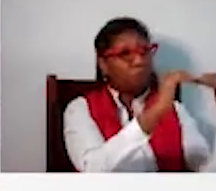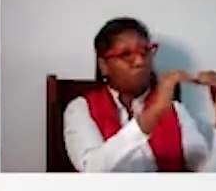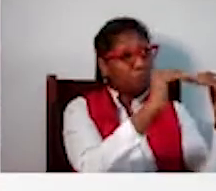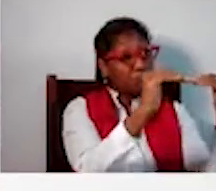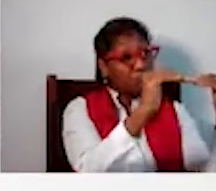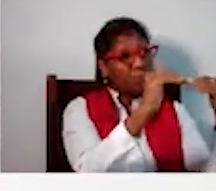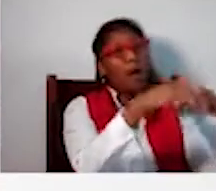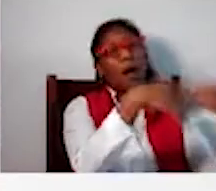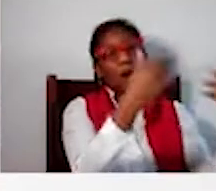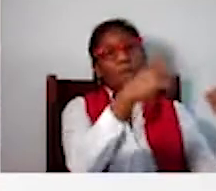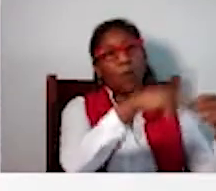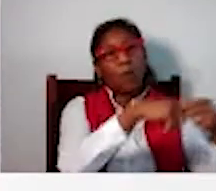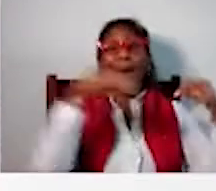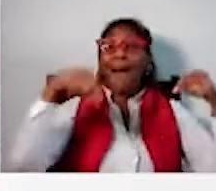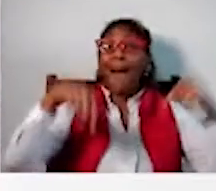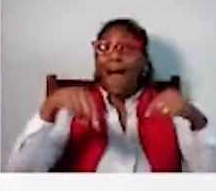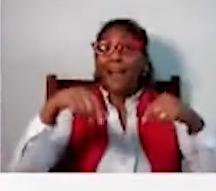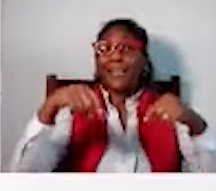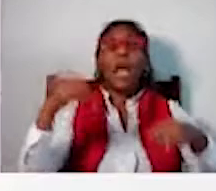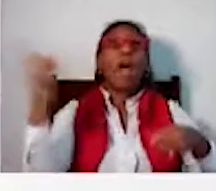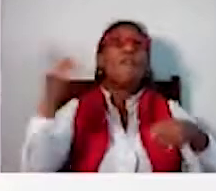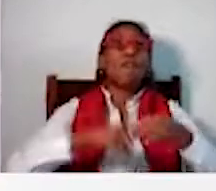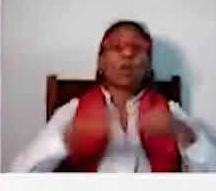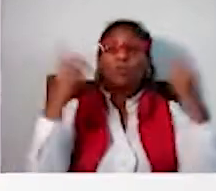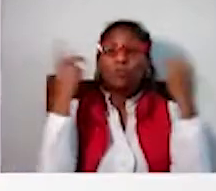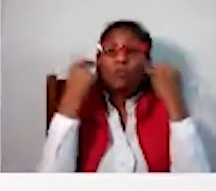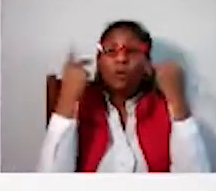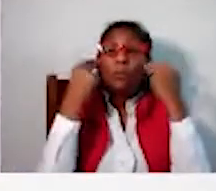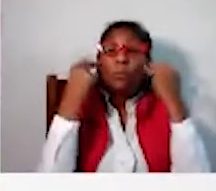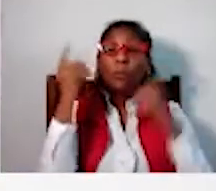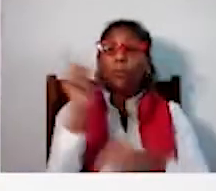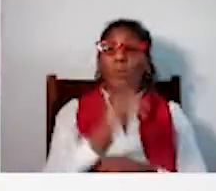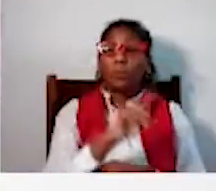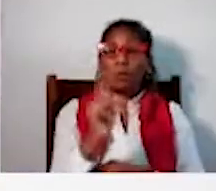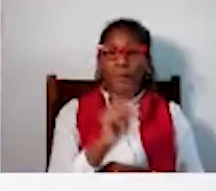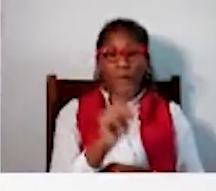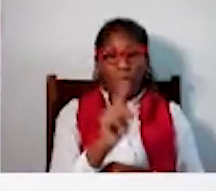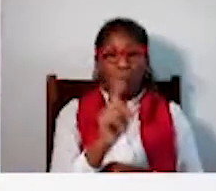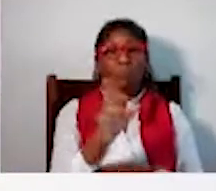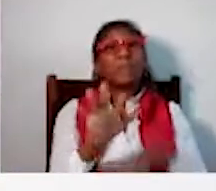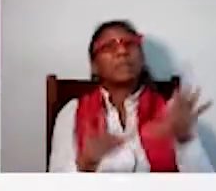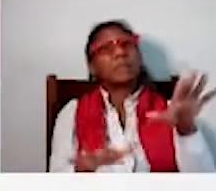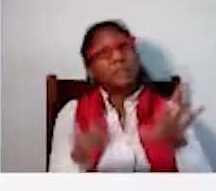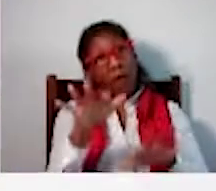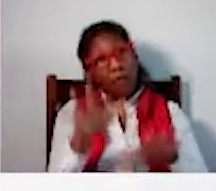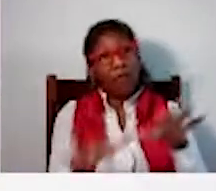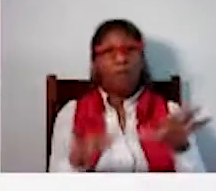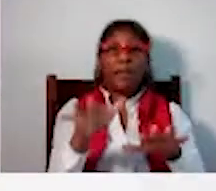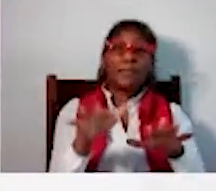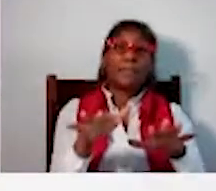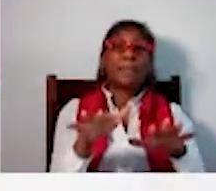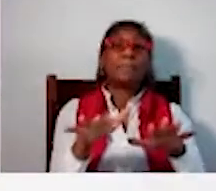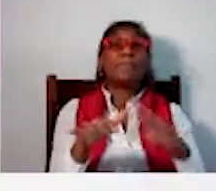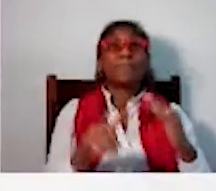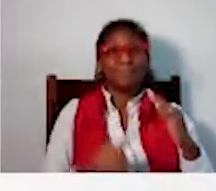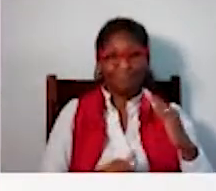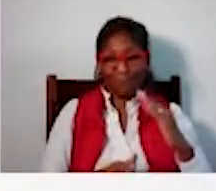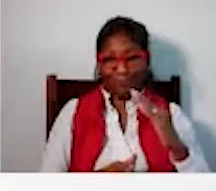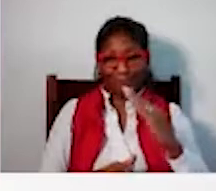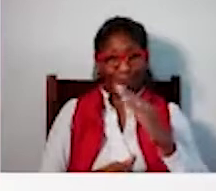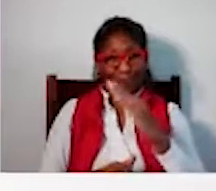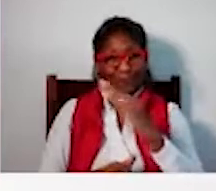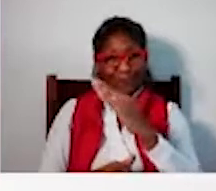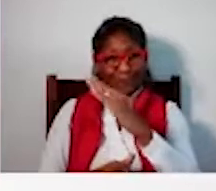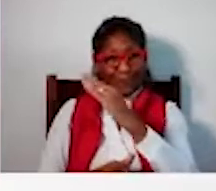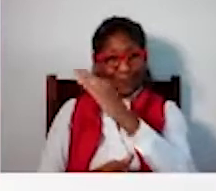sempre, o dedo vai estar no pulso, e se em algum momento houver inflexão de curva que sugira, que